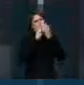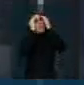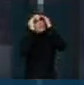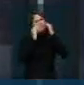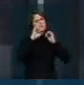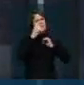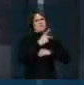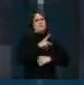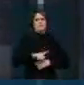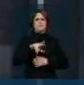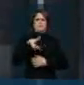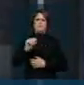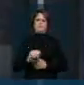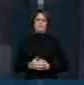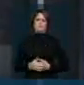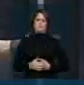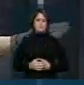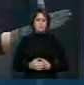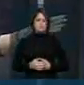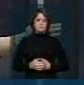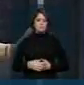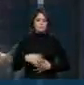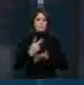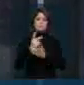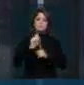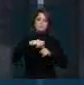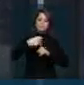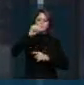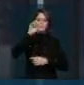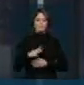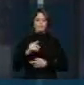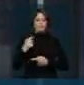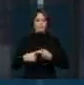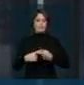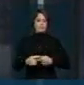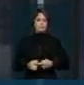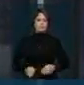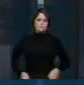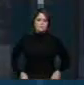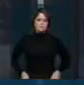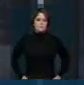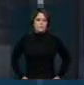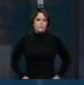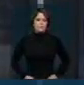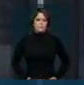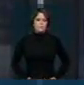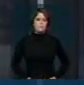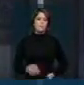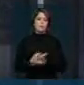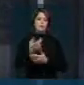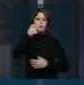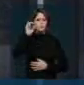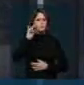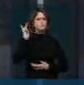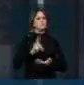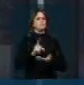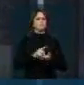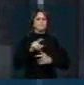ao ex-presidente Lula e à própria sociedade brasileira, onde, inclusive, ontem,